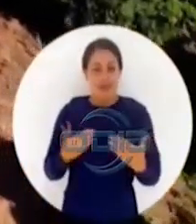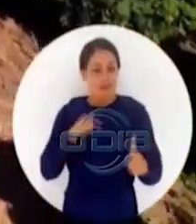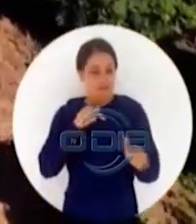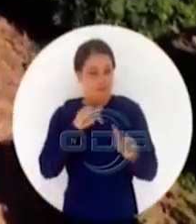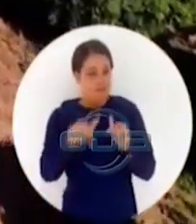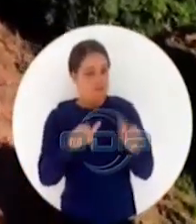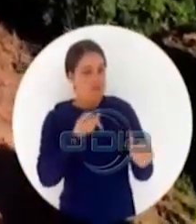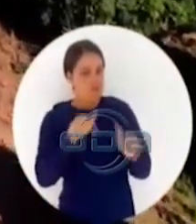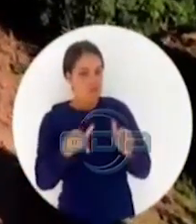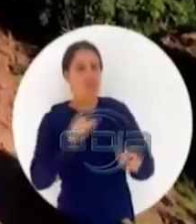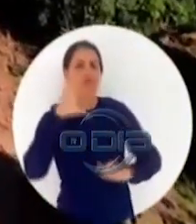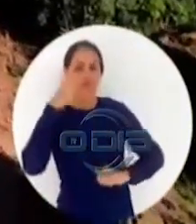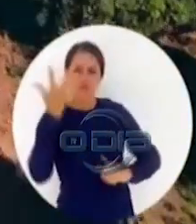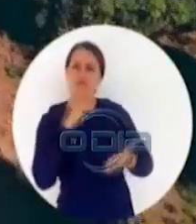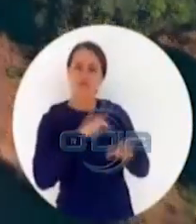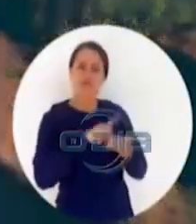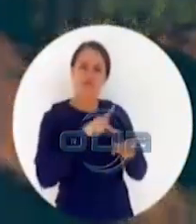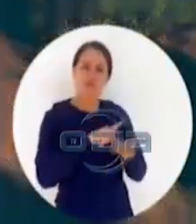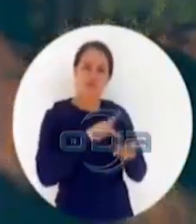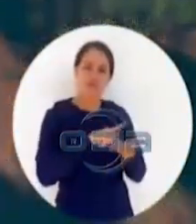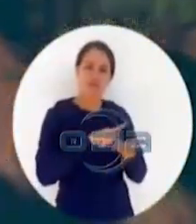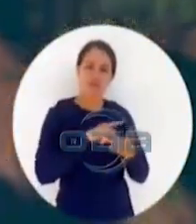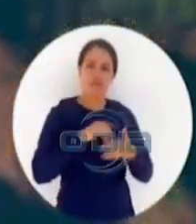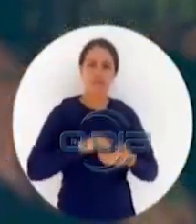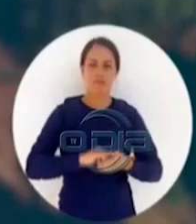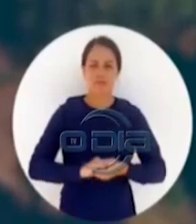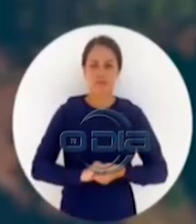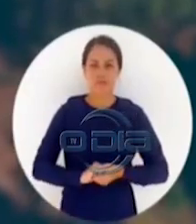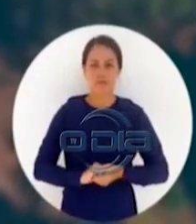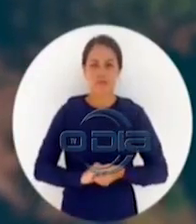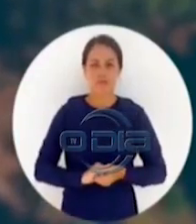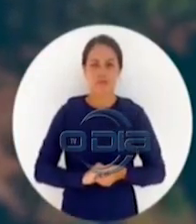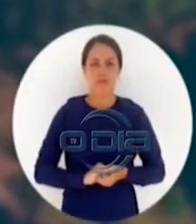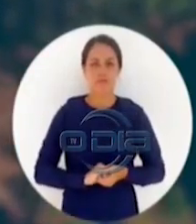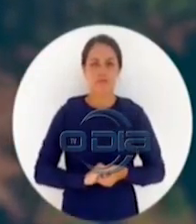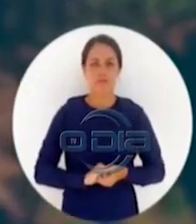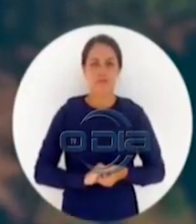acontecer. Timon, a cidade que a gente ama.